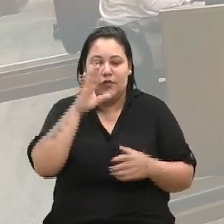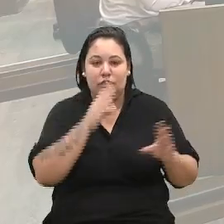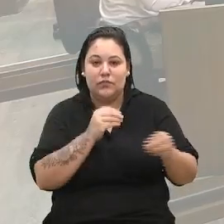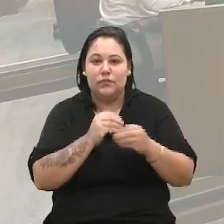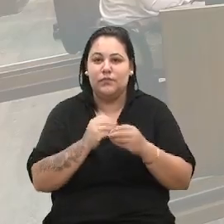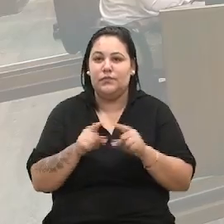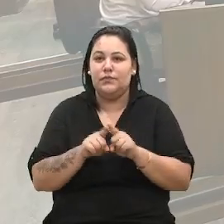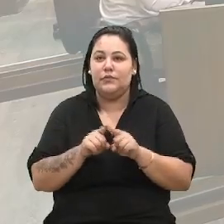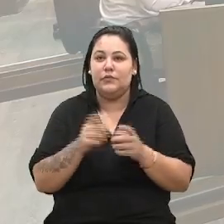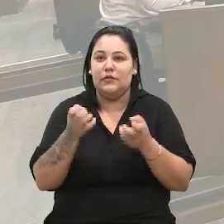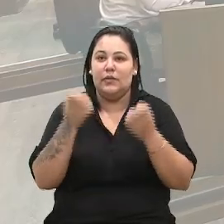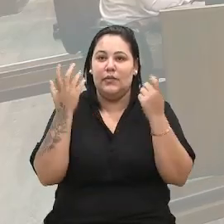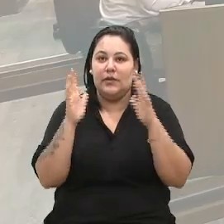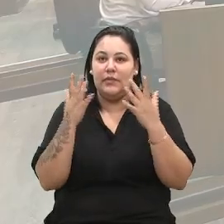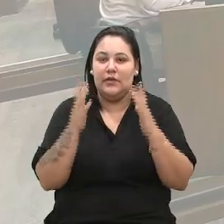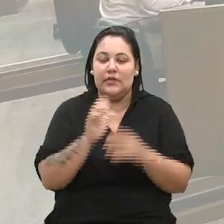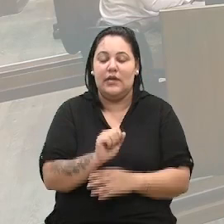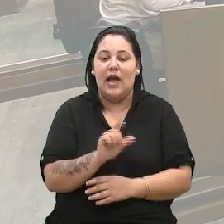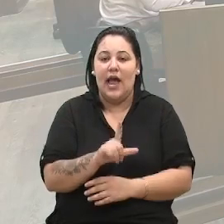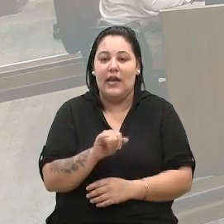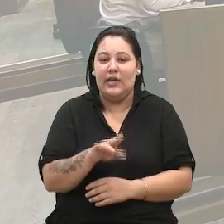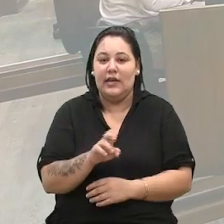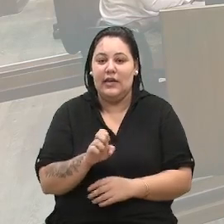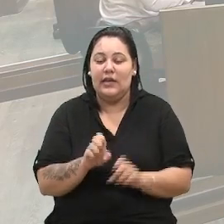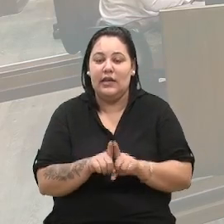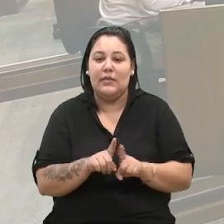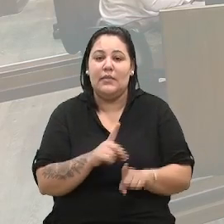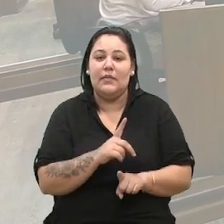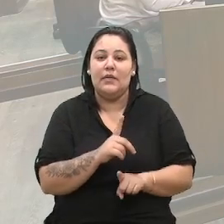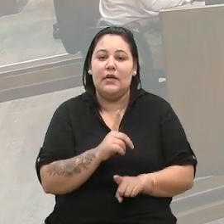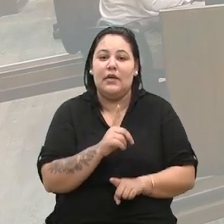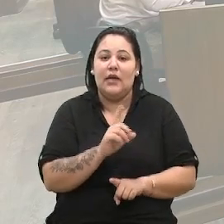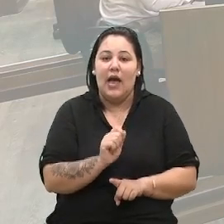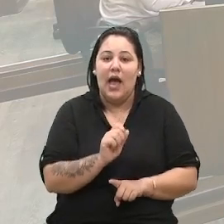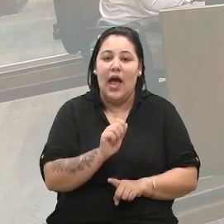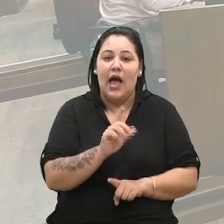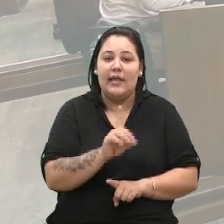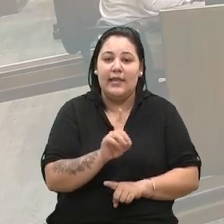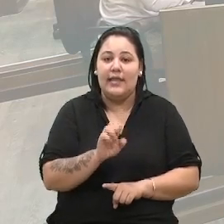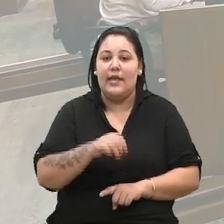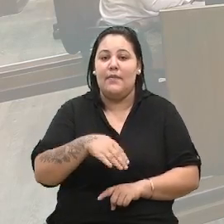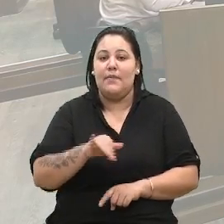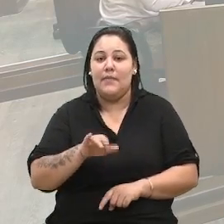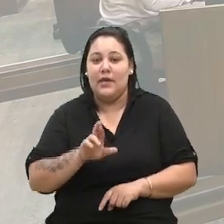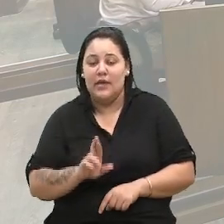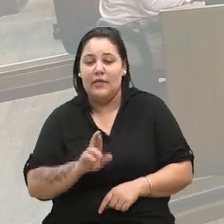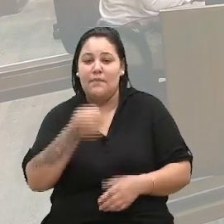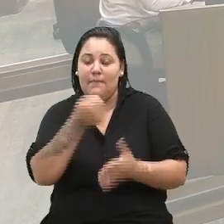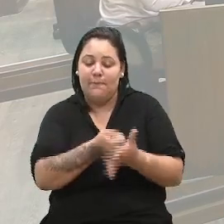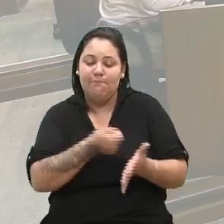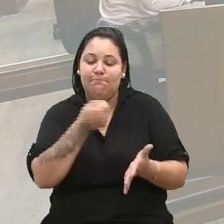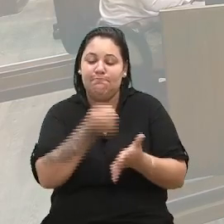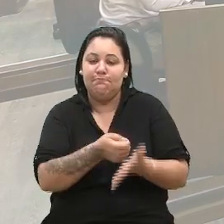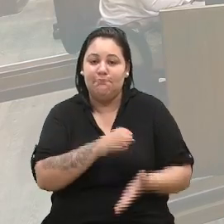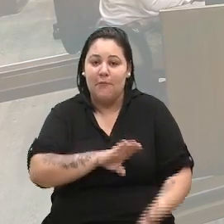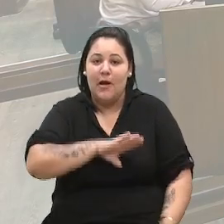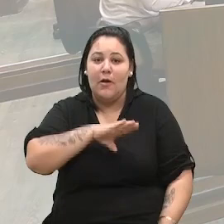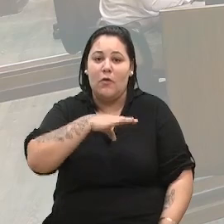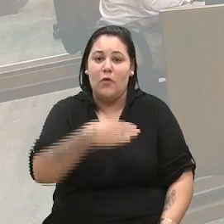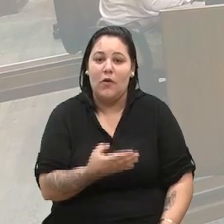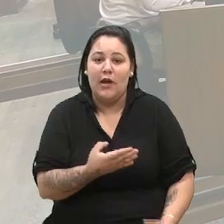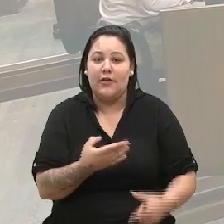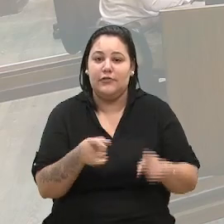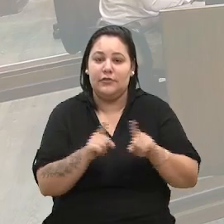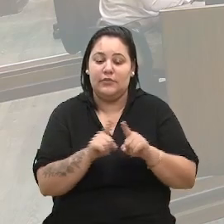a Aline e o Ademir pela luta, pela coragem de